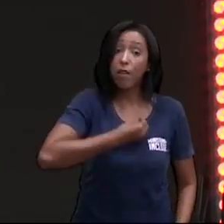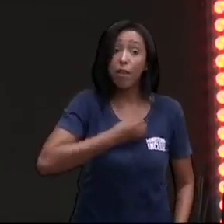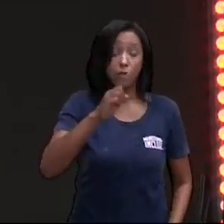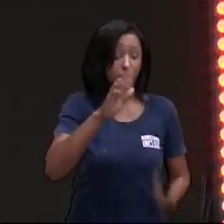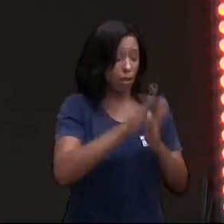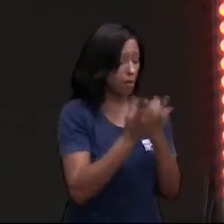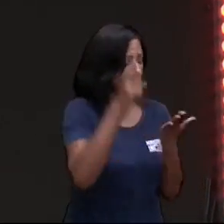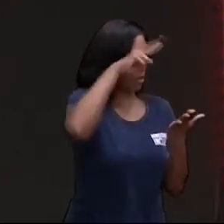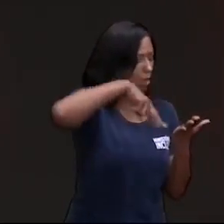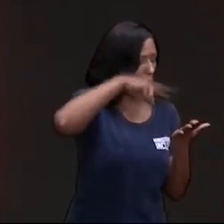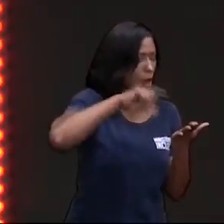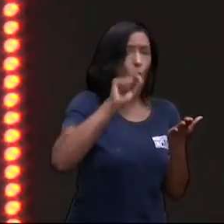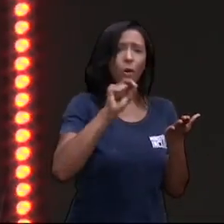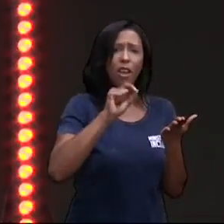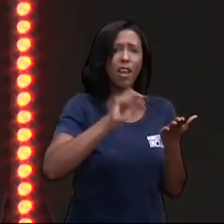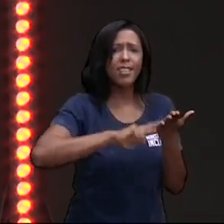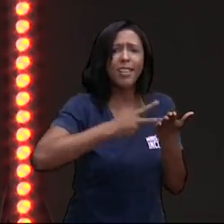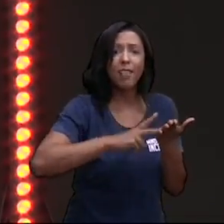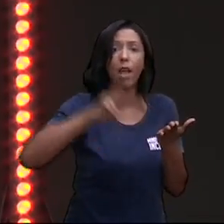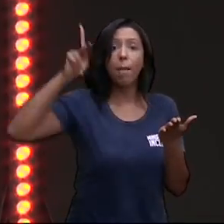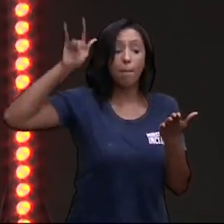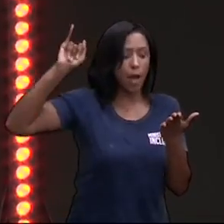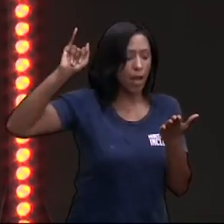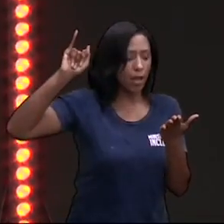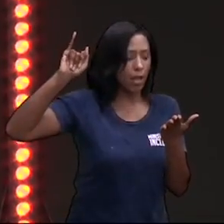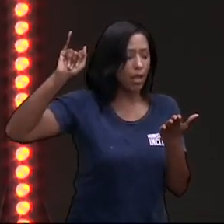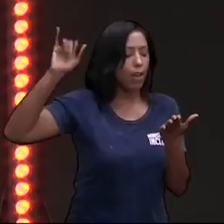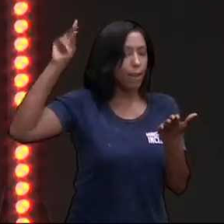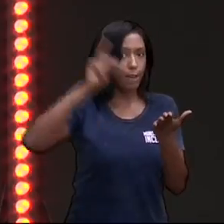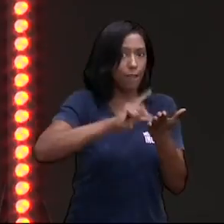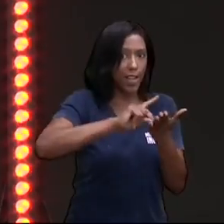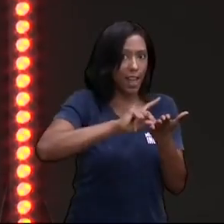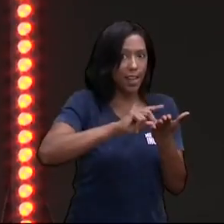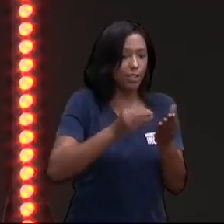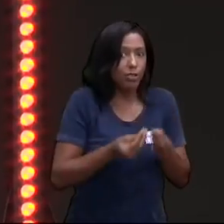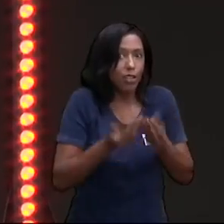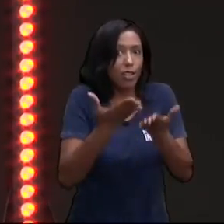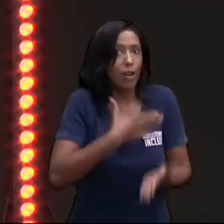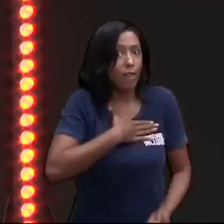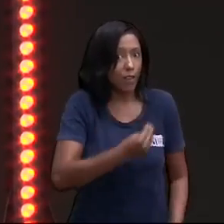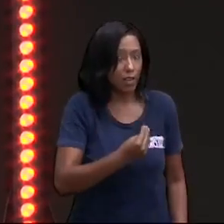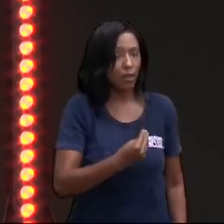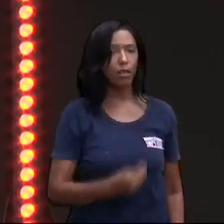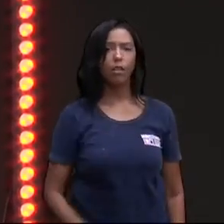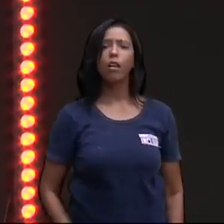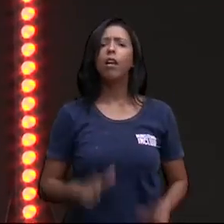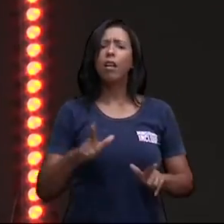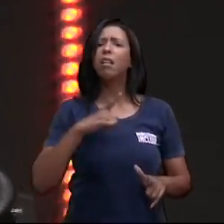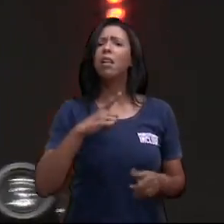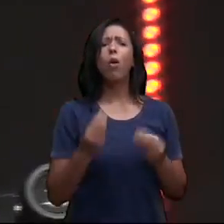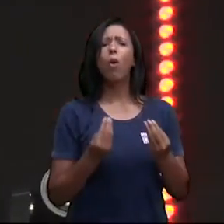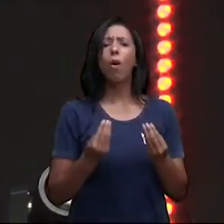verdade de um pai que entregou sua verdade é um filho eu quero ver onde que tá dito isso